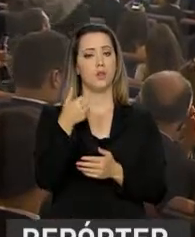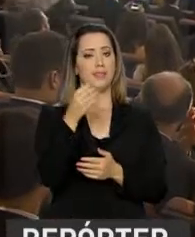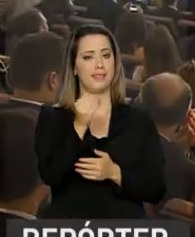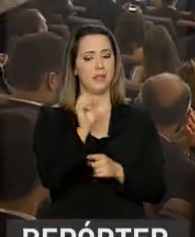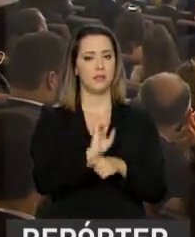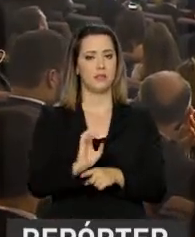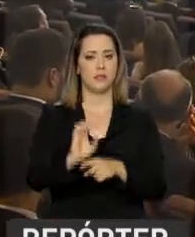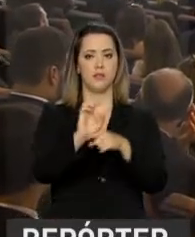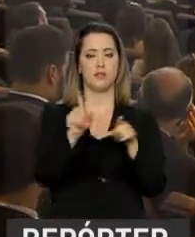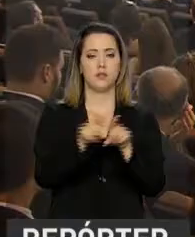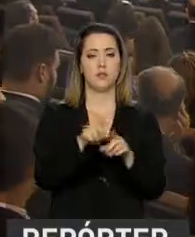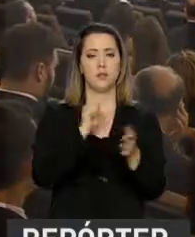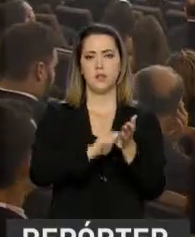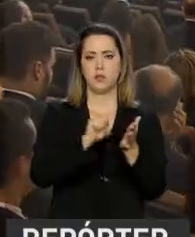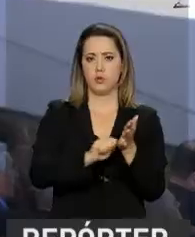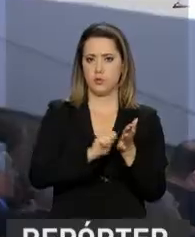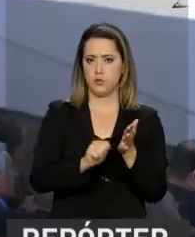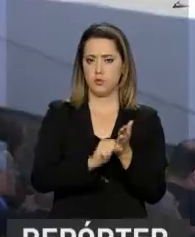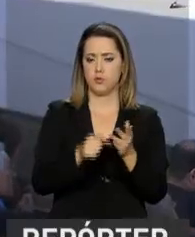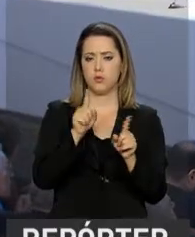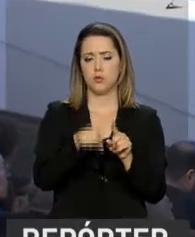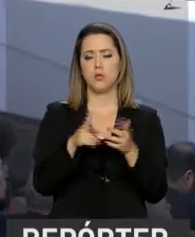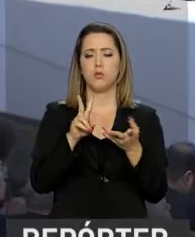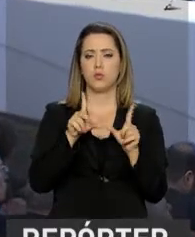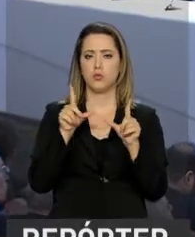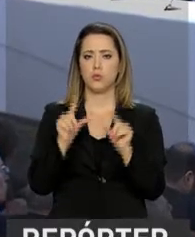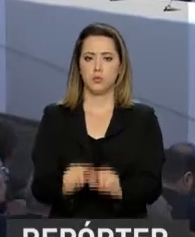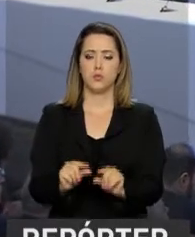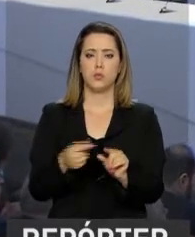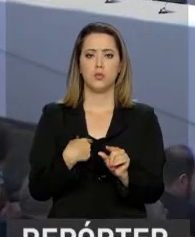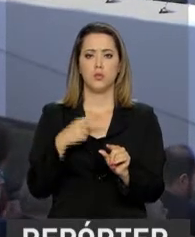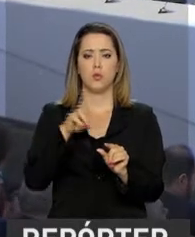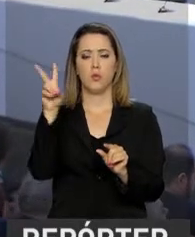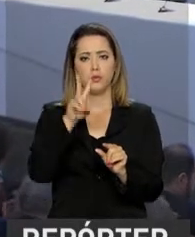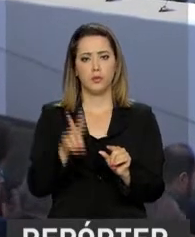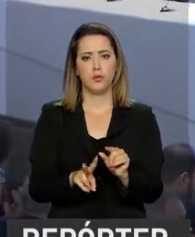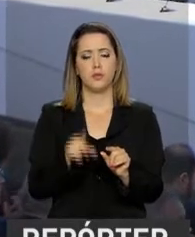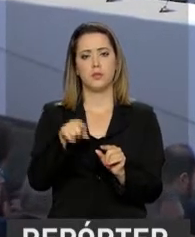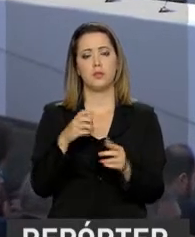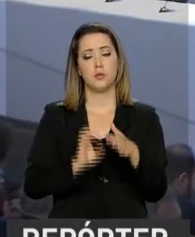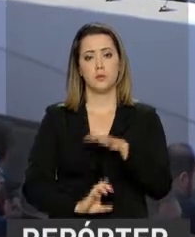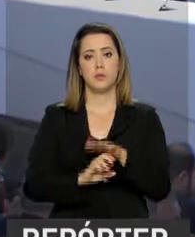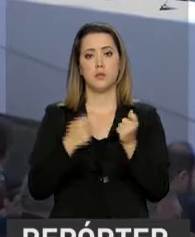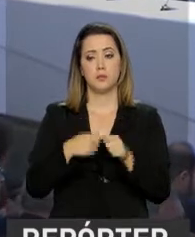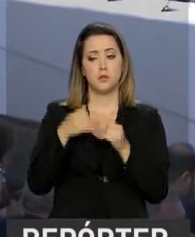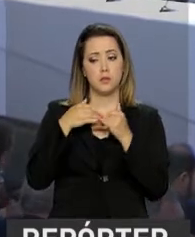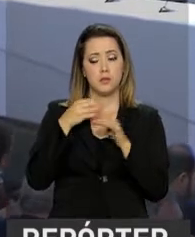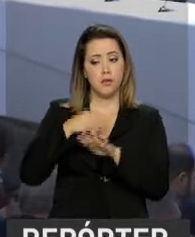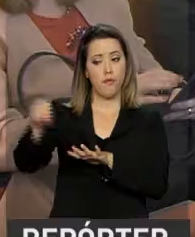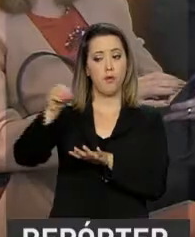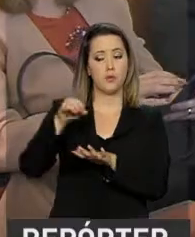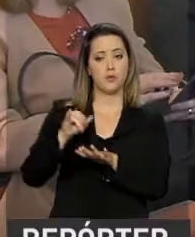sistema público de escrituração digital que na prática vai diminuir a quantidade de vezes que uma empresa precisa fornecer informações